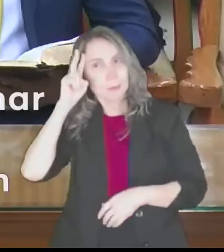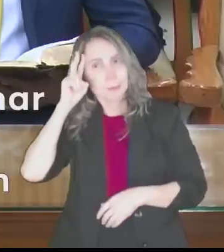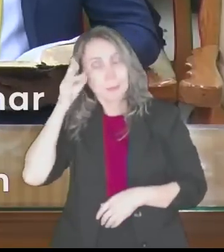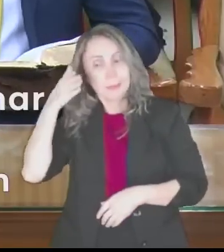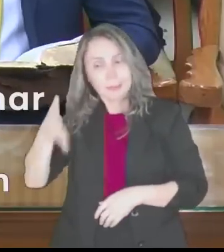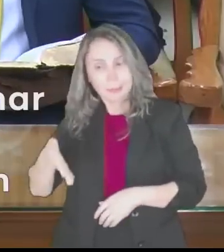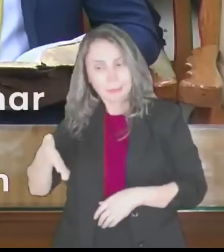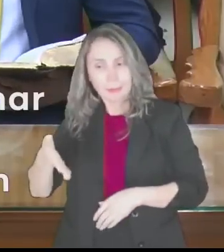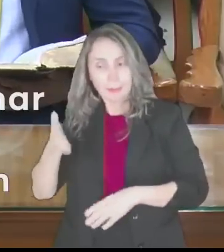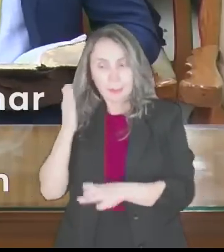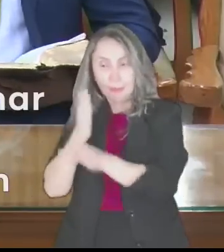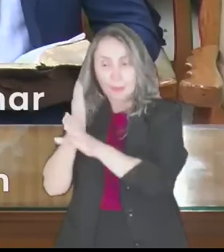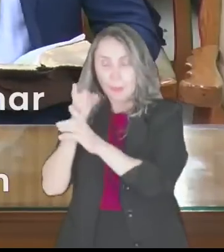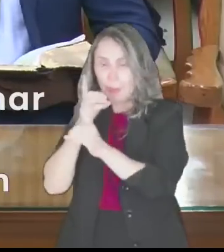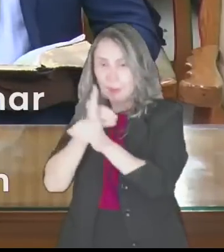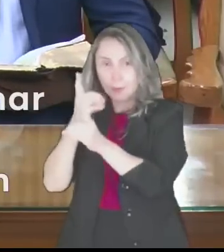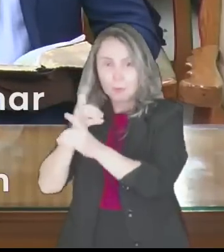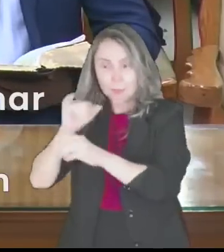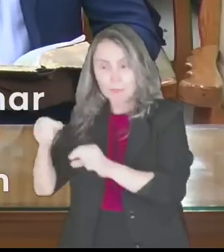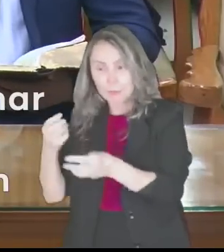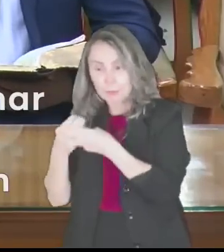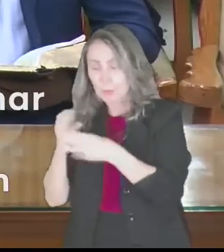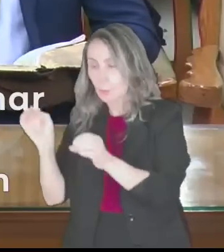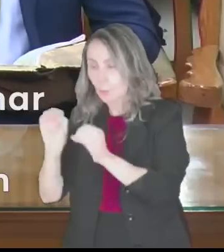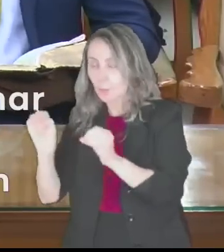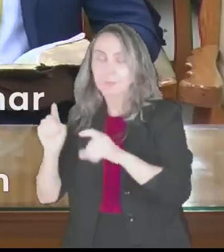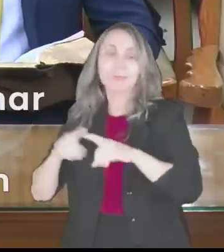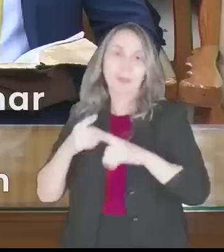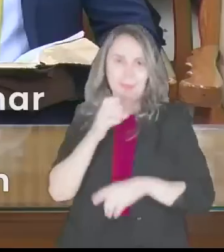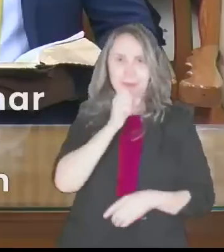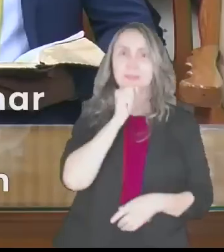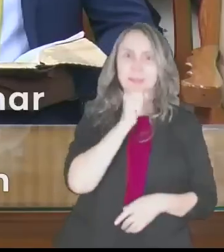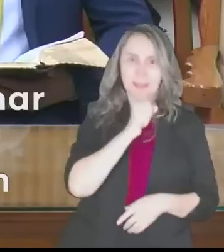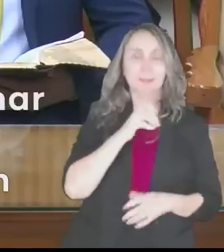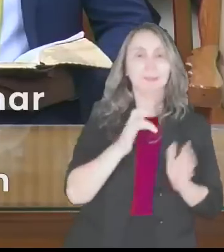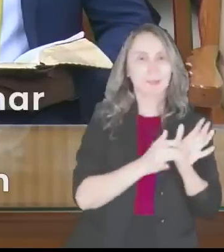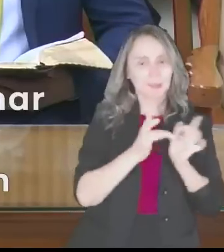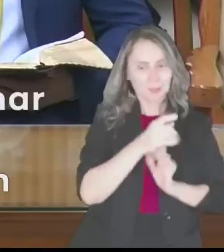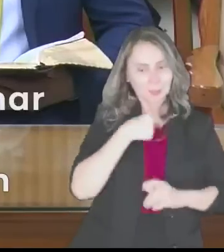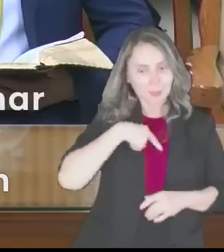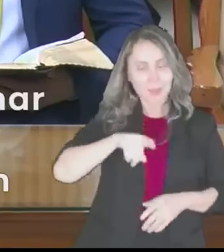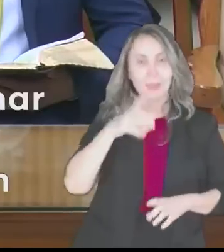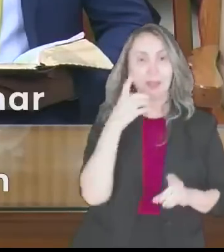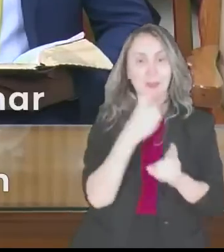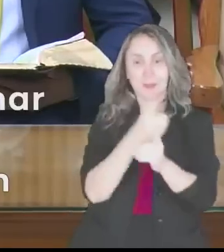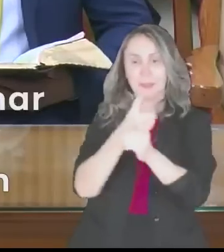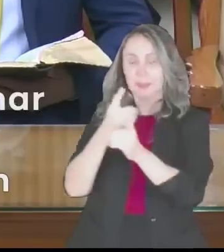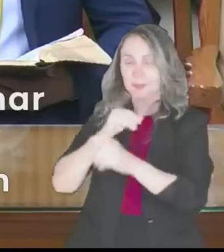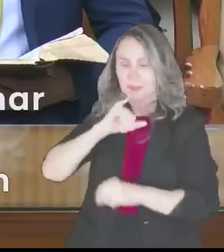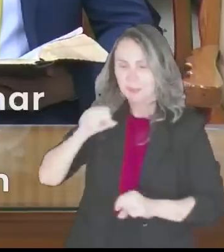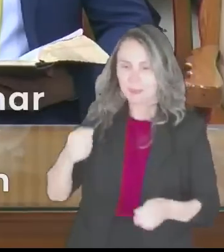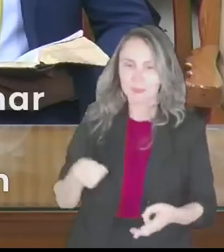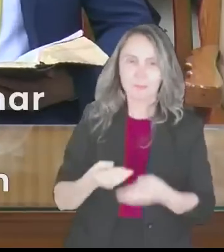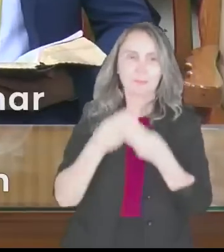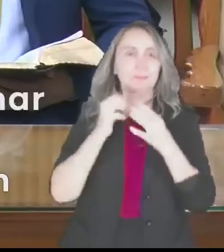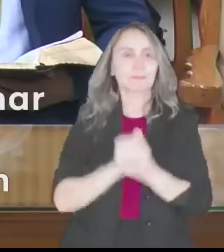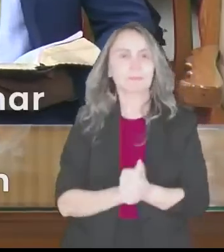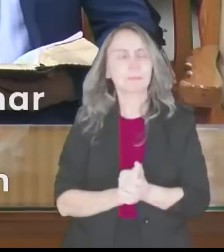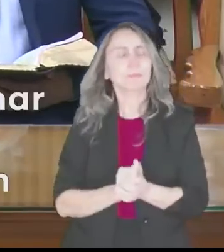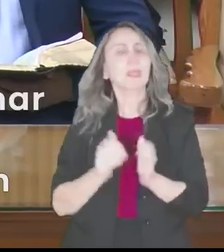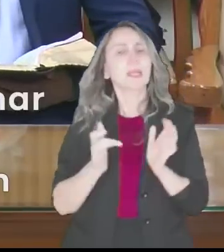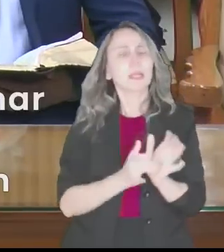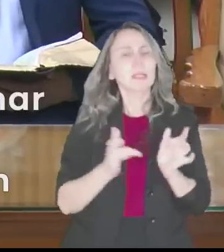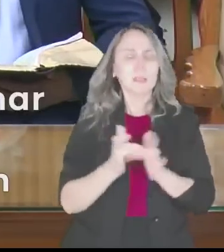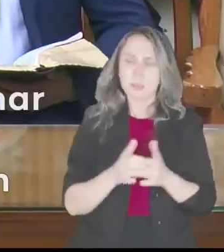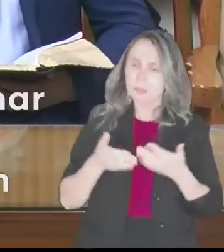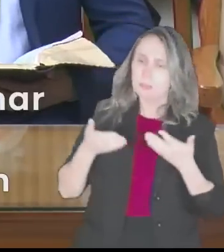Jesus chegou lá e a Bíblia diz que Jesus começou a ensinar. E o povo, ouvindo, admiravam-se,